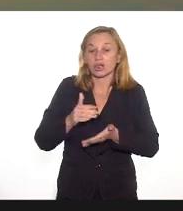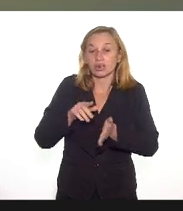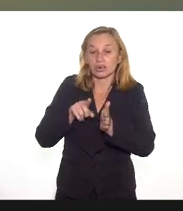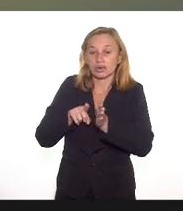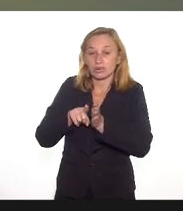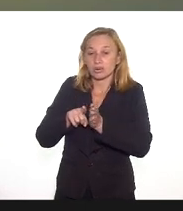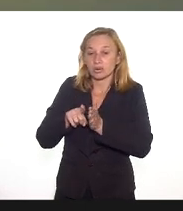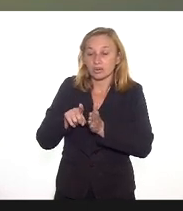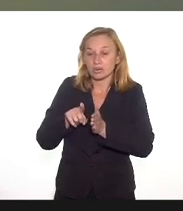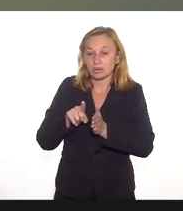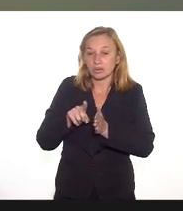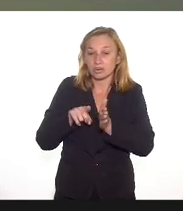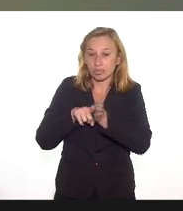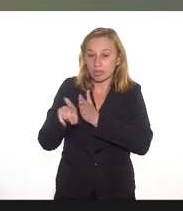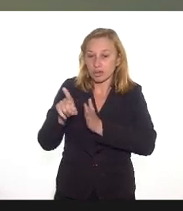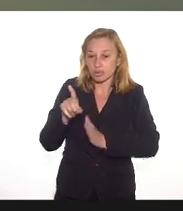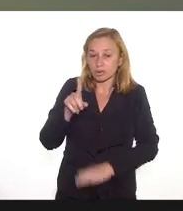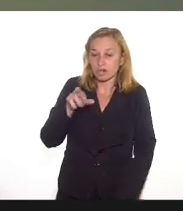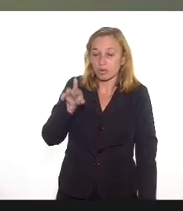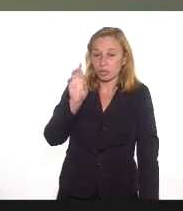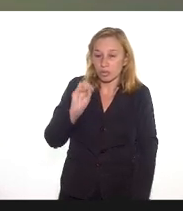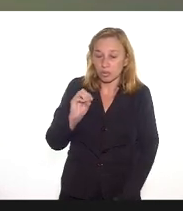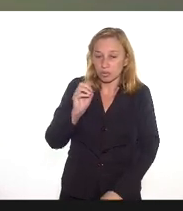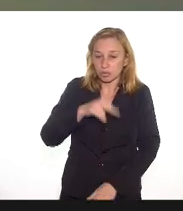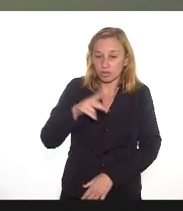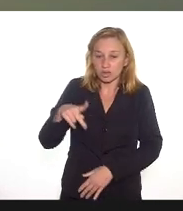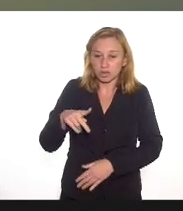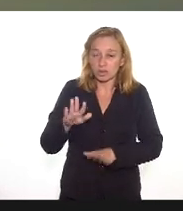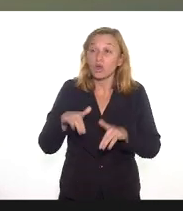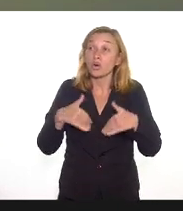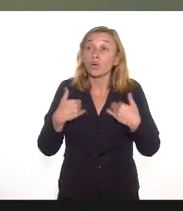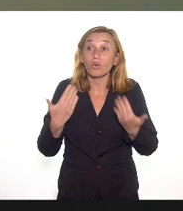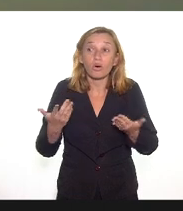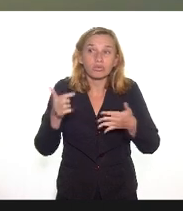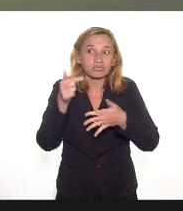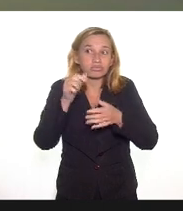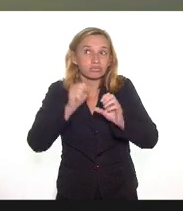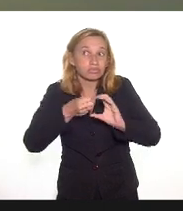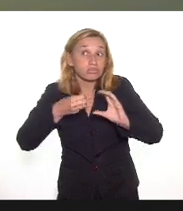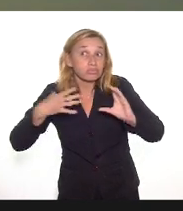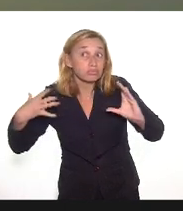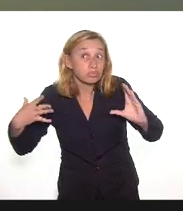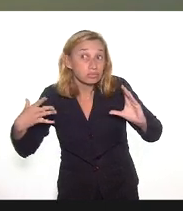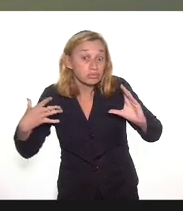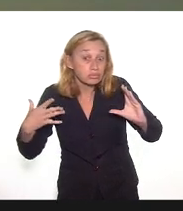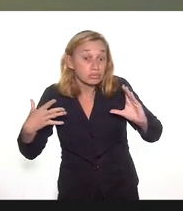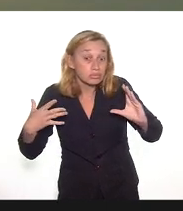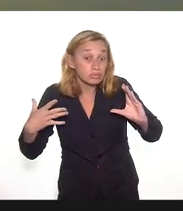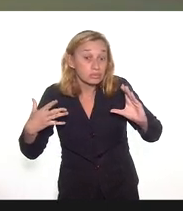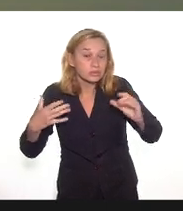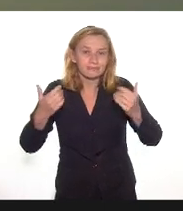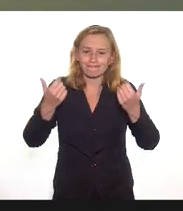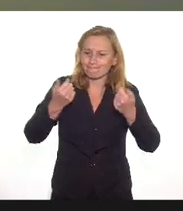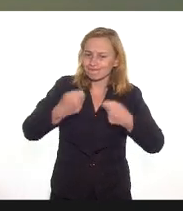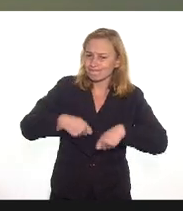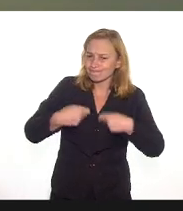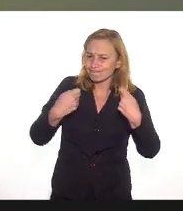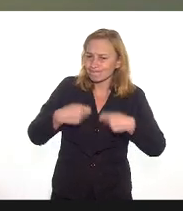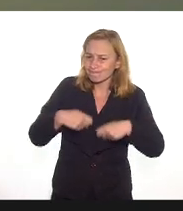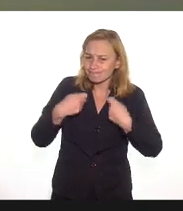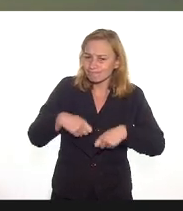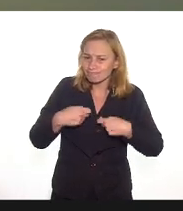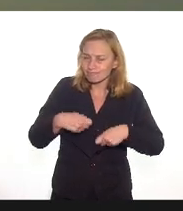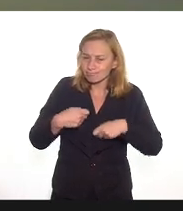Bruno Sobral uma pergunta que era mais ou menos assim: quais são as características que são necessárias